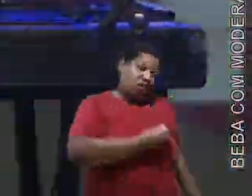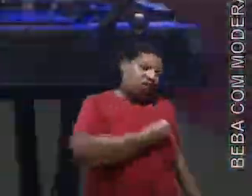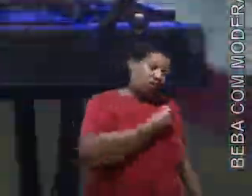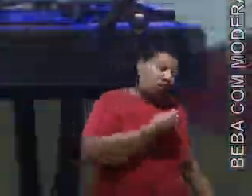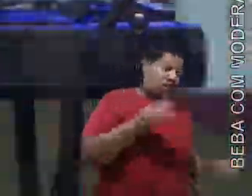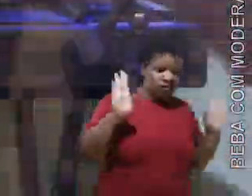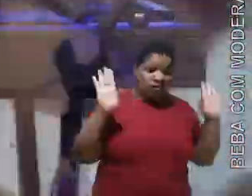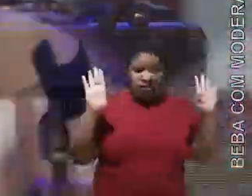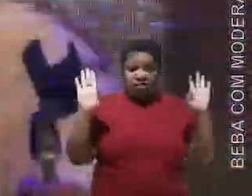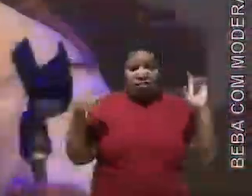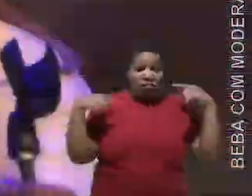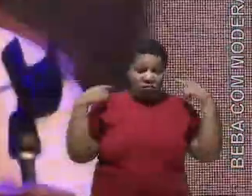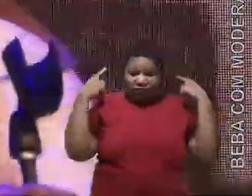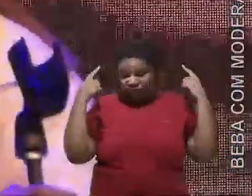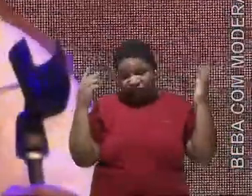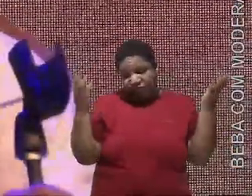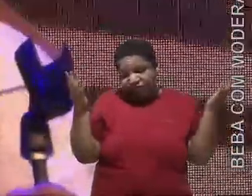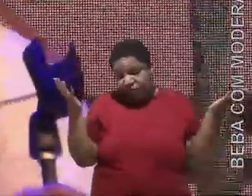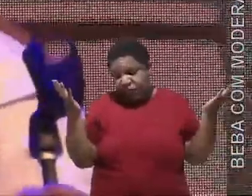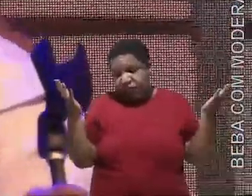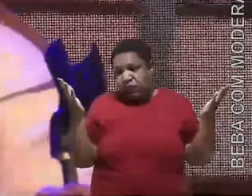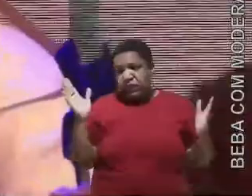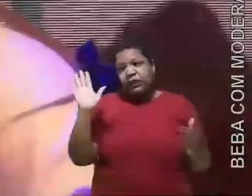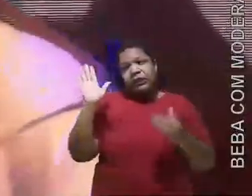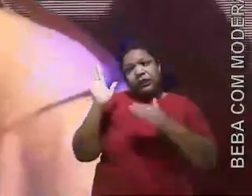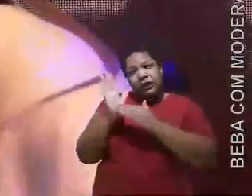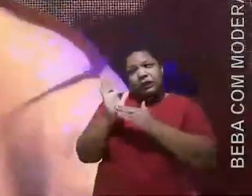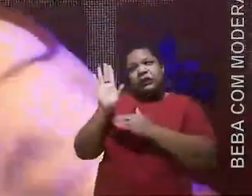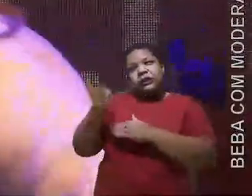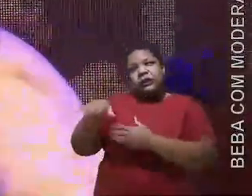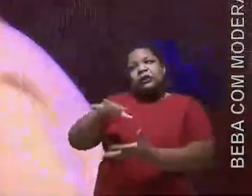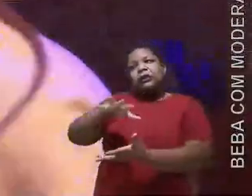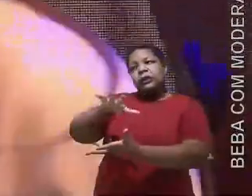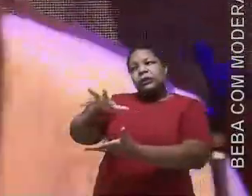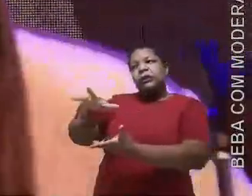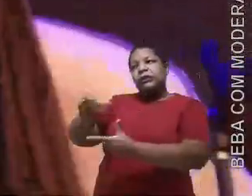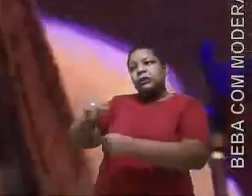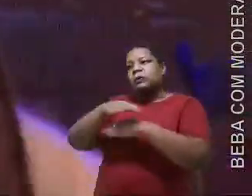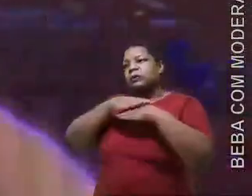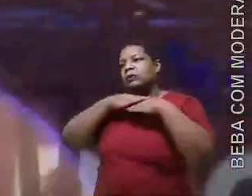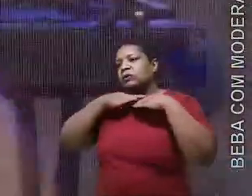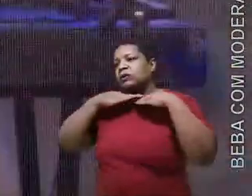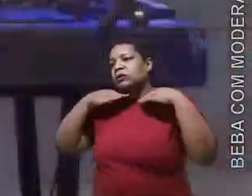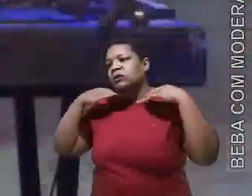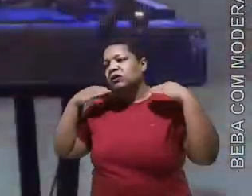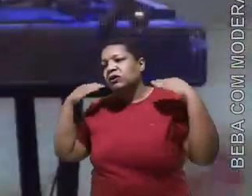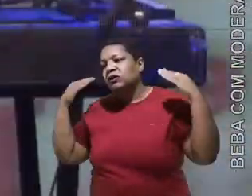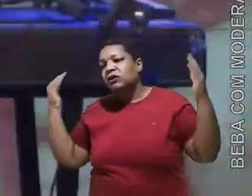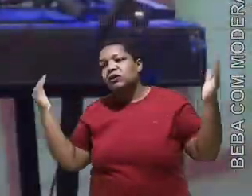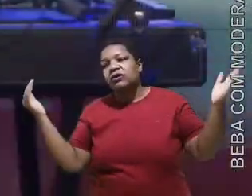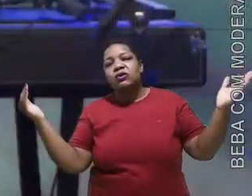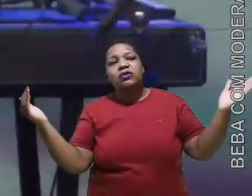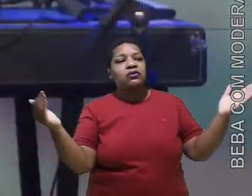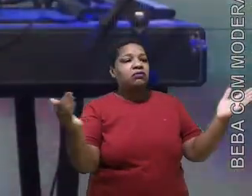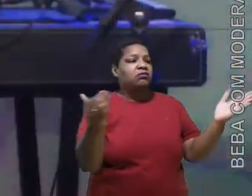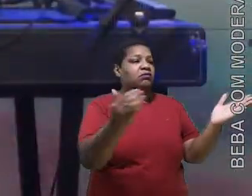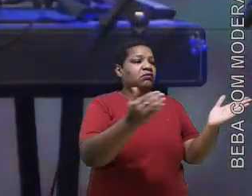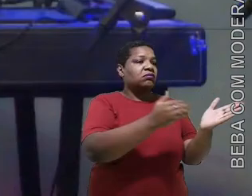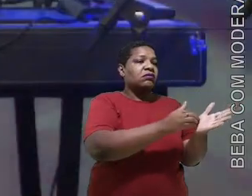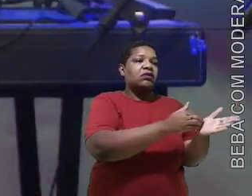bater se bem que no filme mundo está no mundo Afinal de tudo